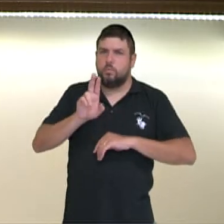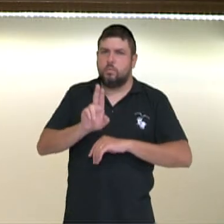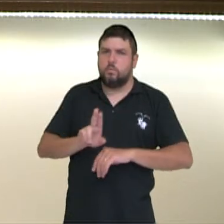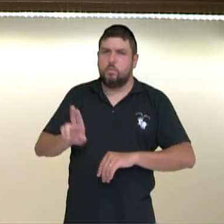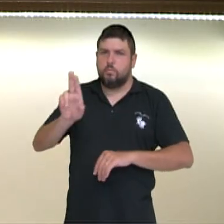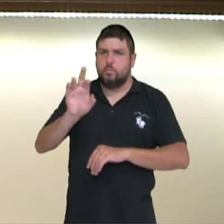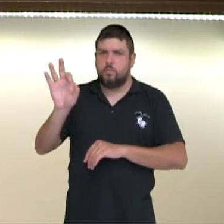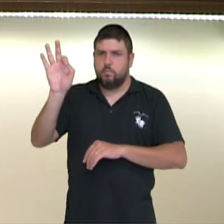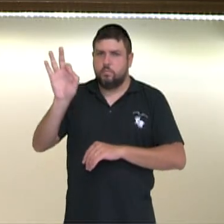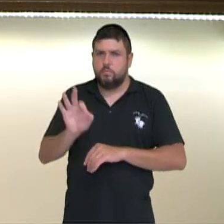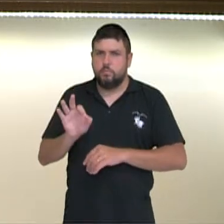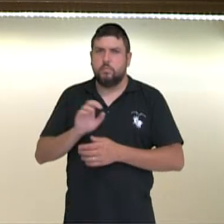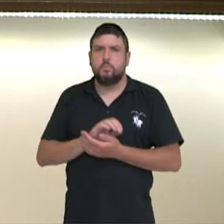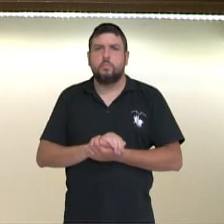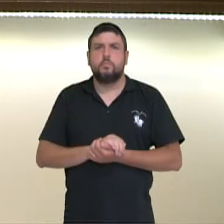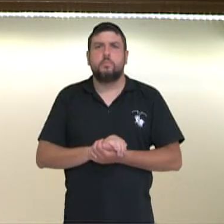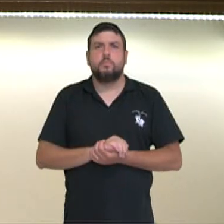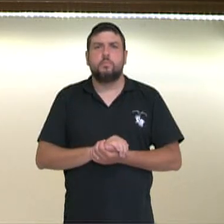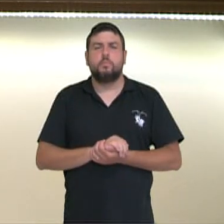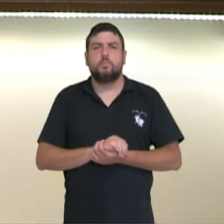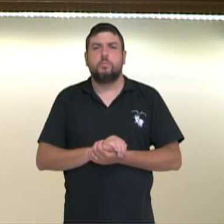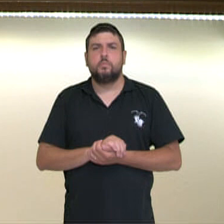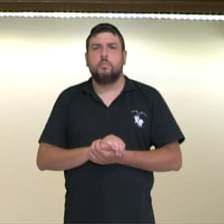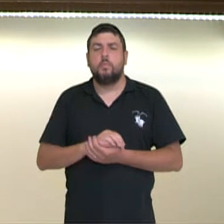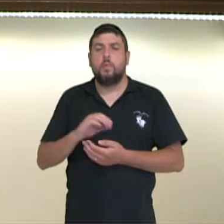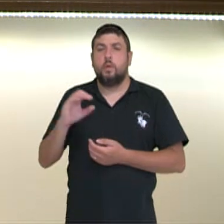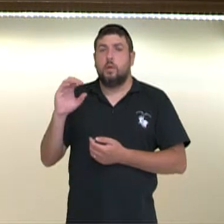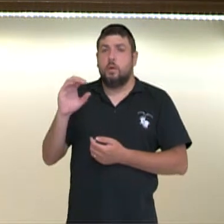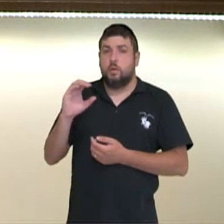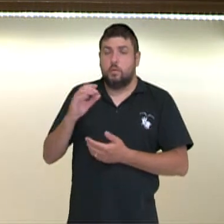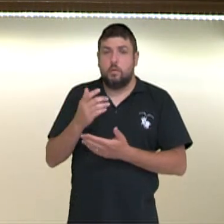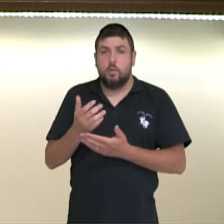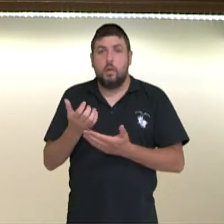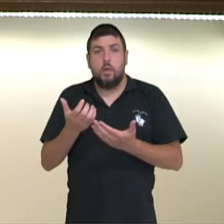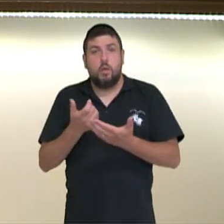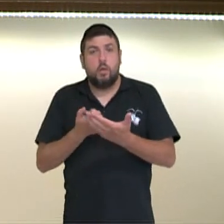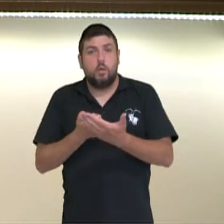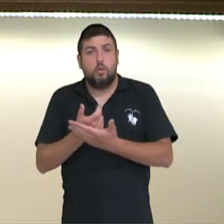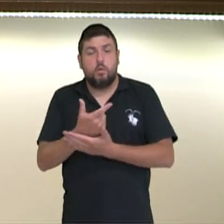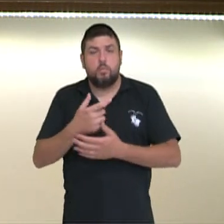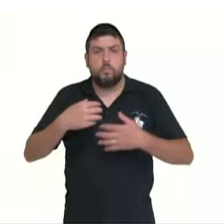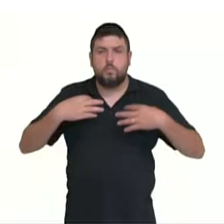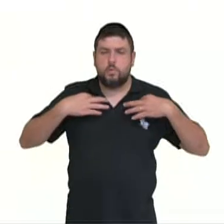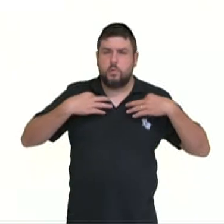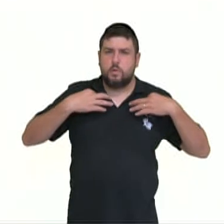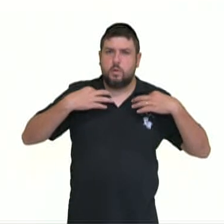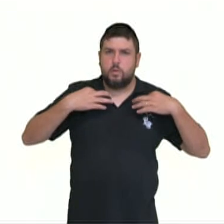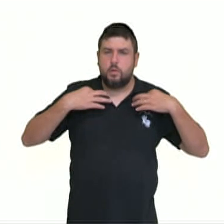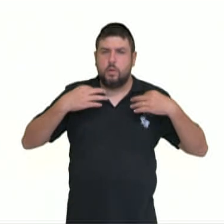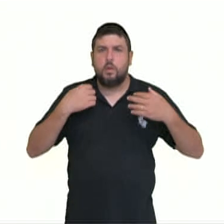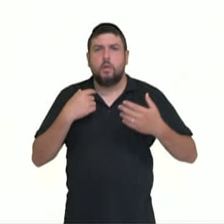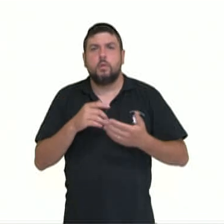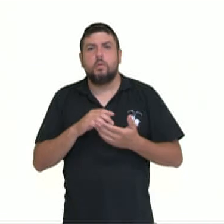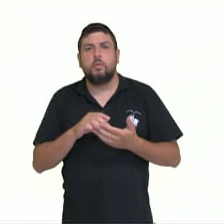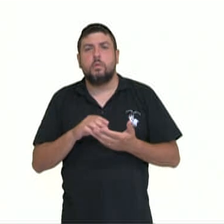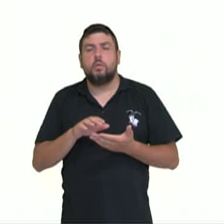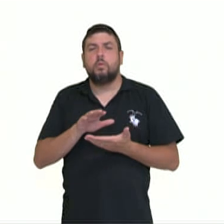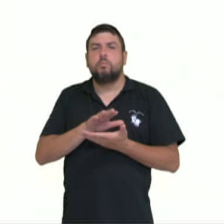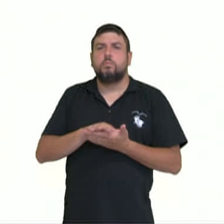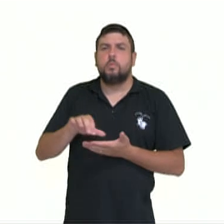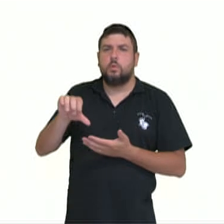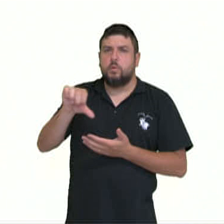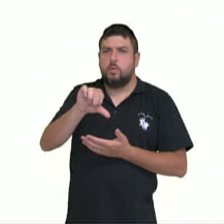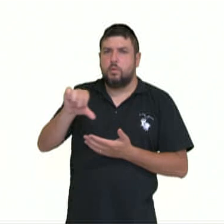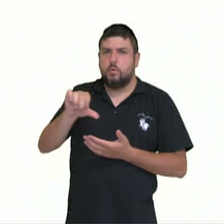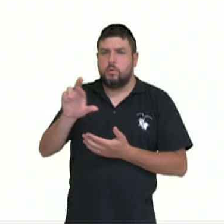Então, olha só. Cleiton quer comprar uma camiseta da moda, Cleiton, que custa R$ 99,00 e ele pensa